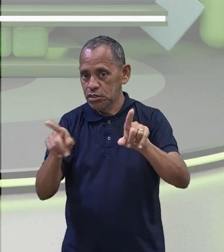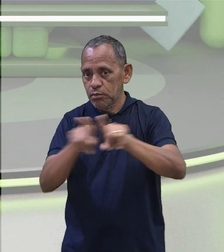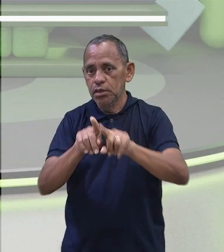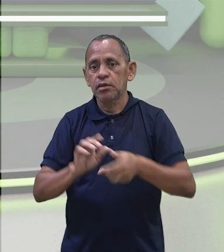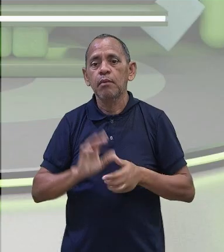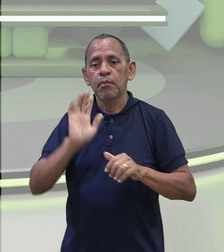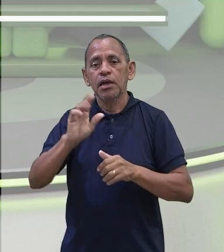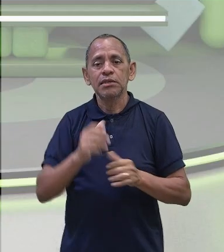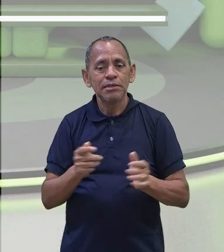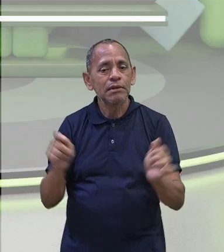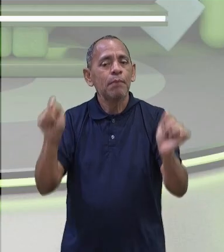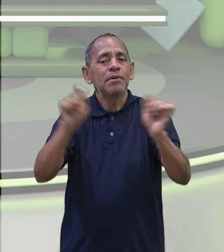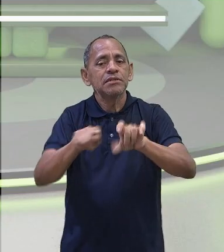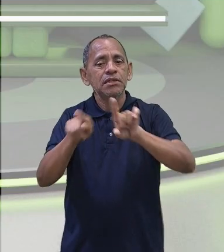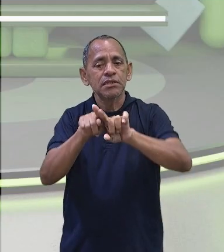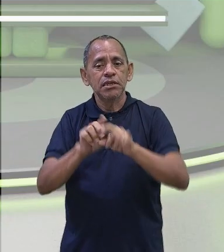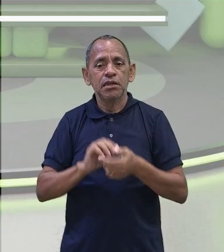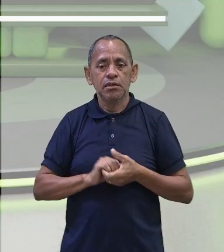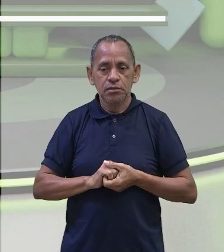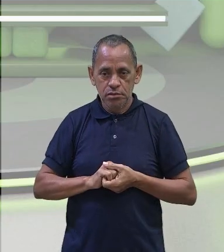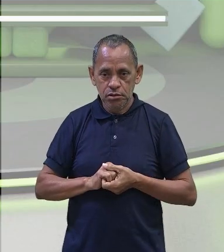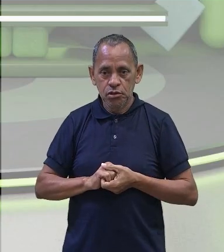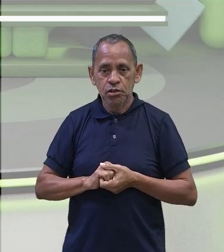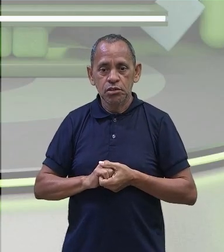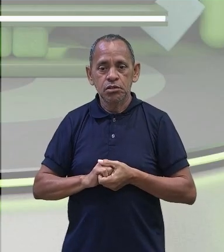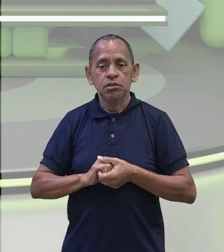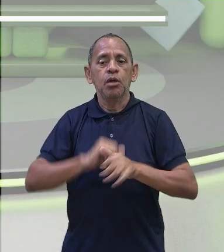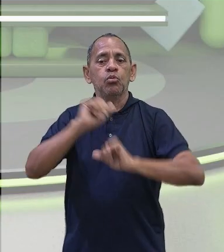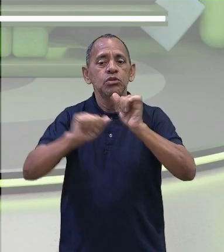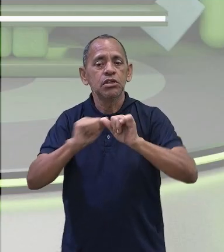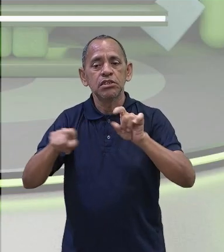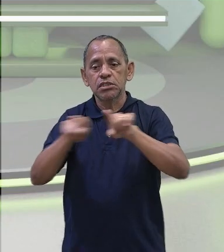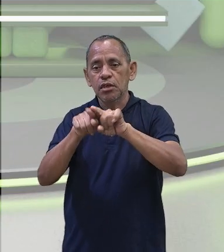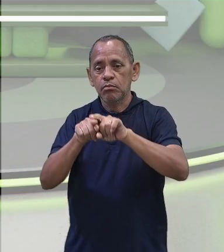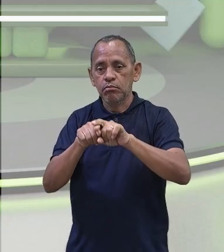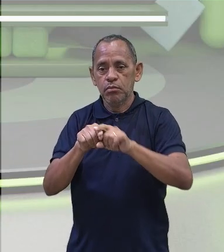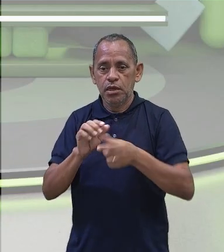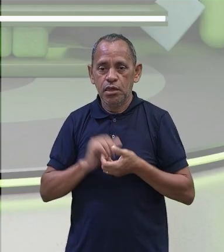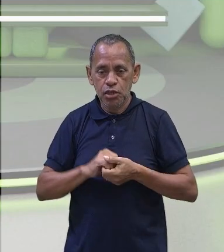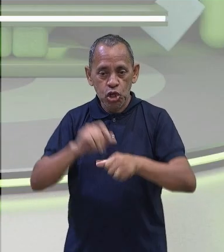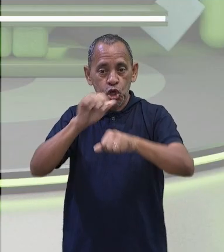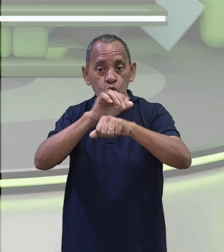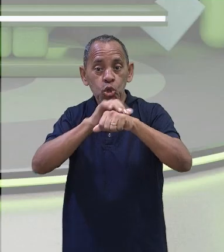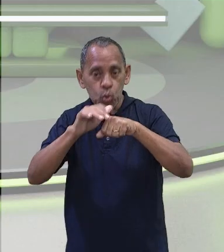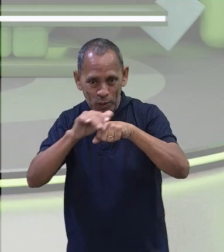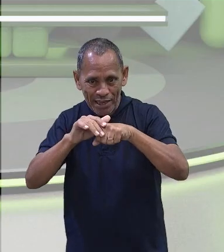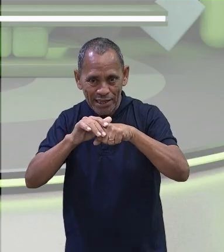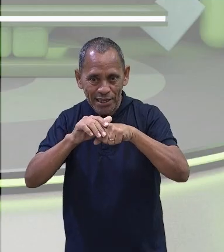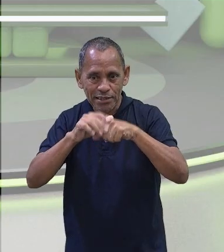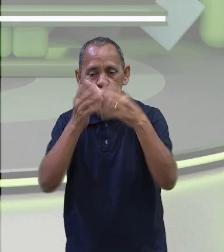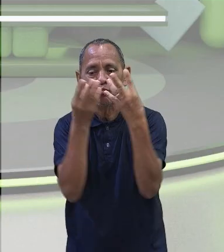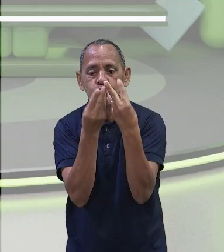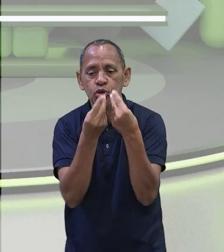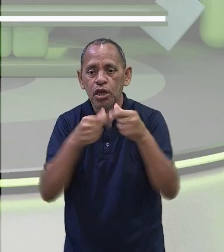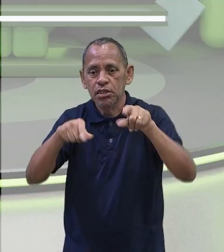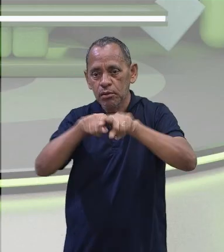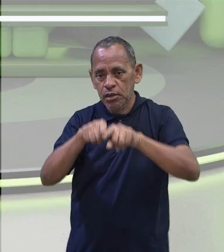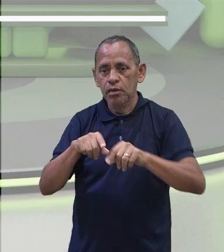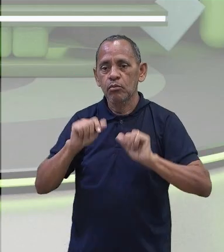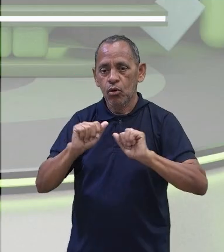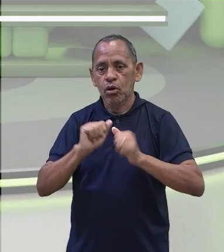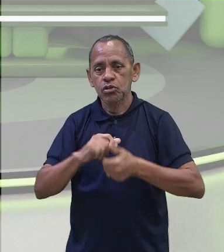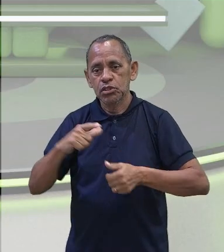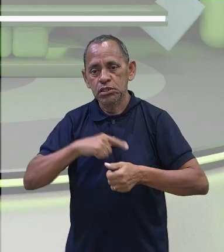na regeneração e reparo de tecidos danificados no corpo humano. E elas podem ser obtidas de diversas fontes,